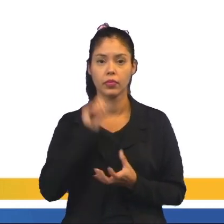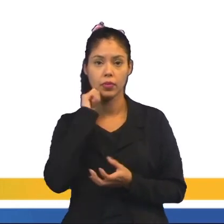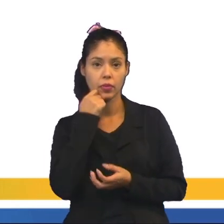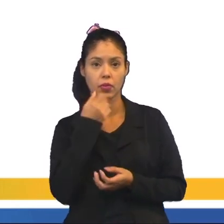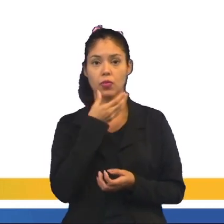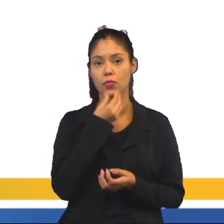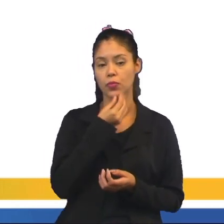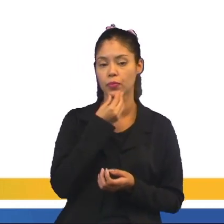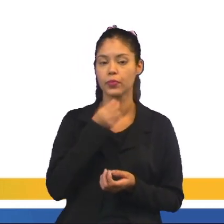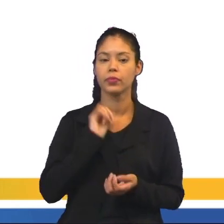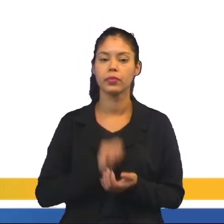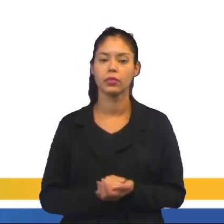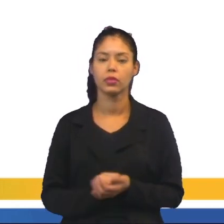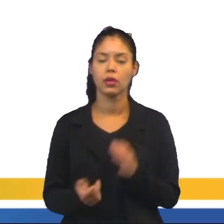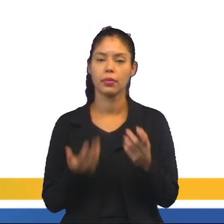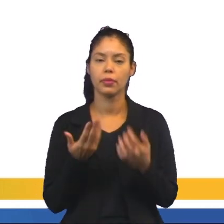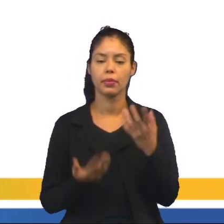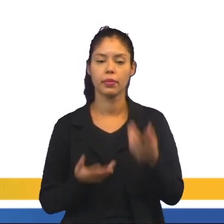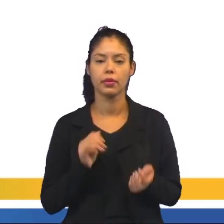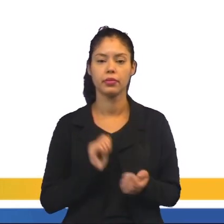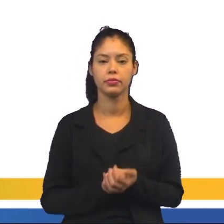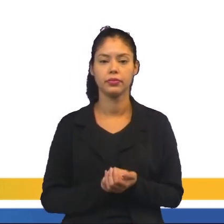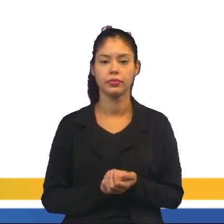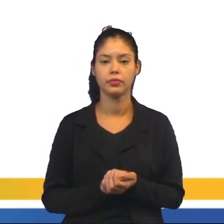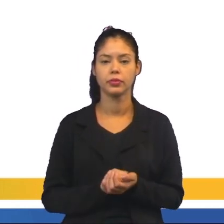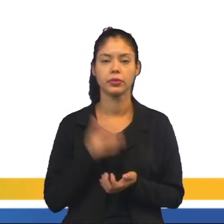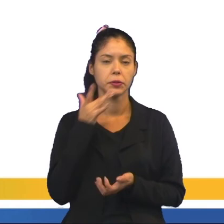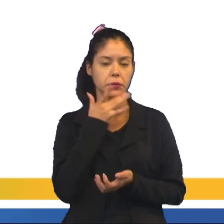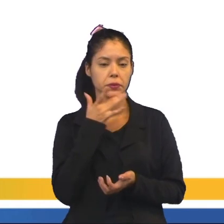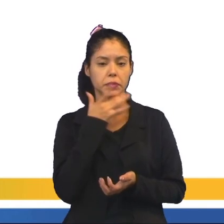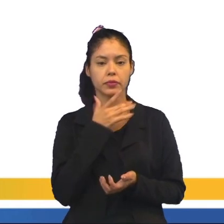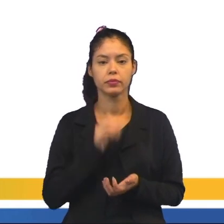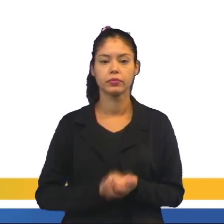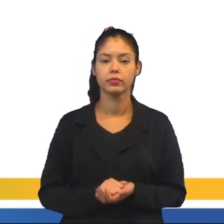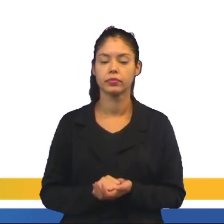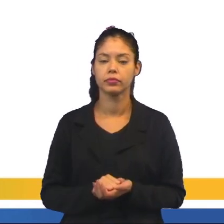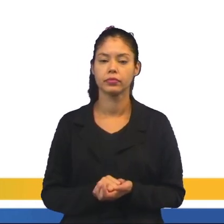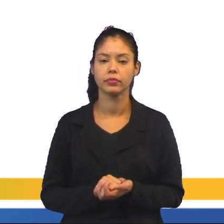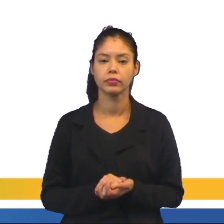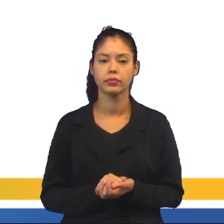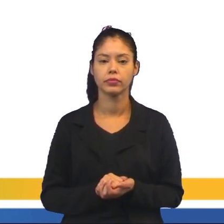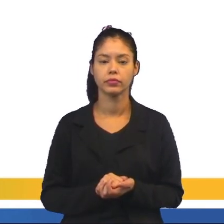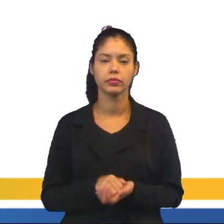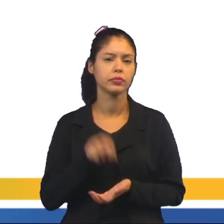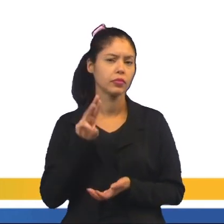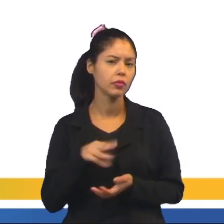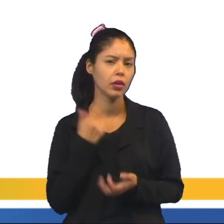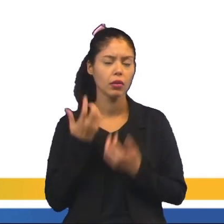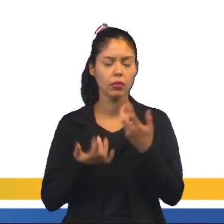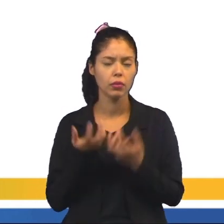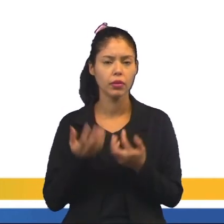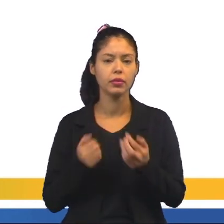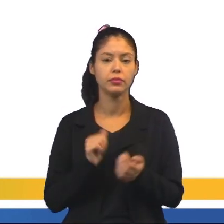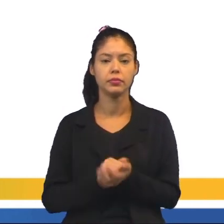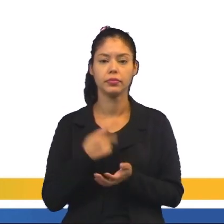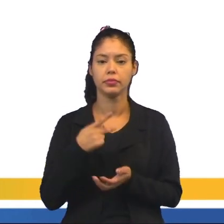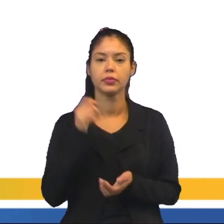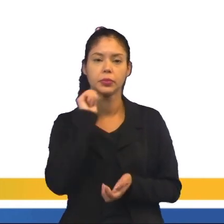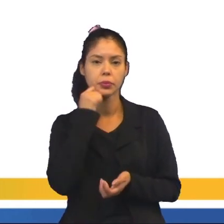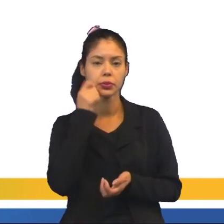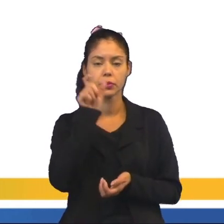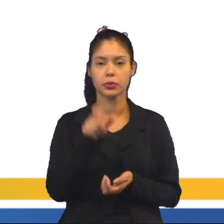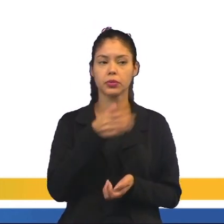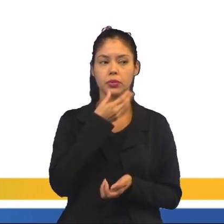seja né O Padeiro o gordinho ali cozinhou uns pães Delicioso né então ele para nada ele tem foi que cozinhou né foi o